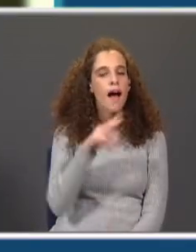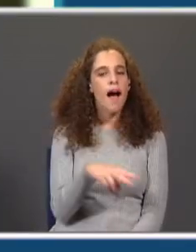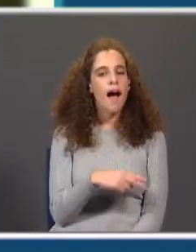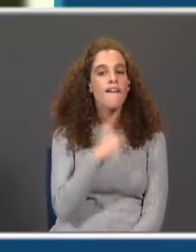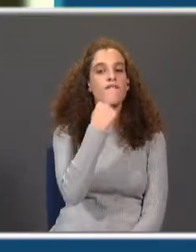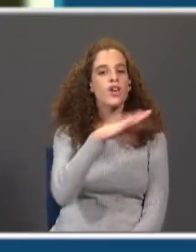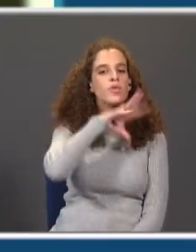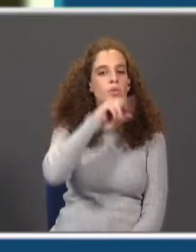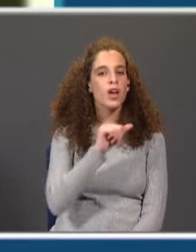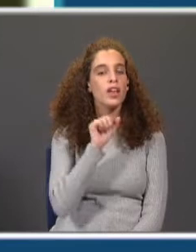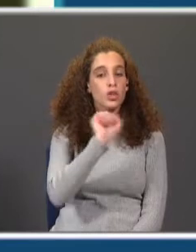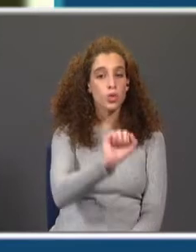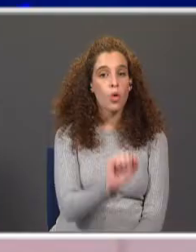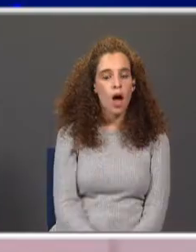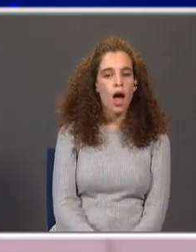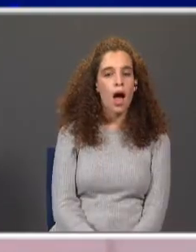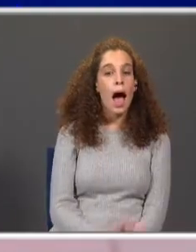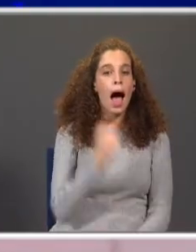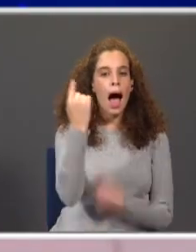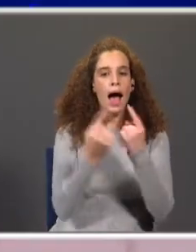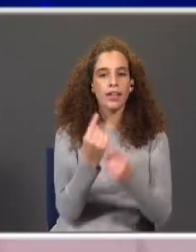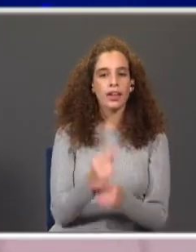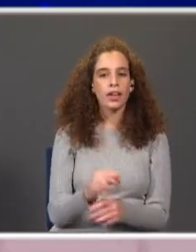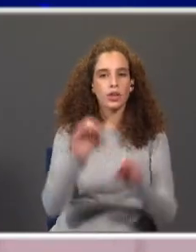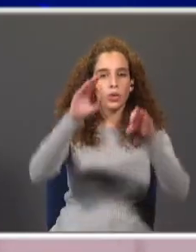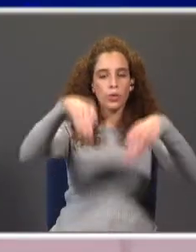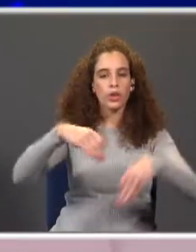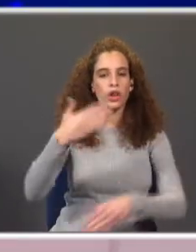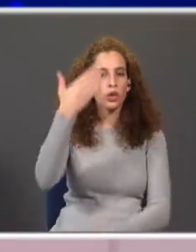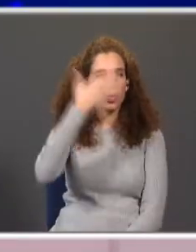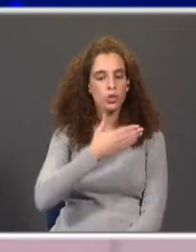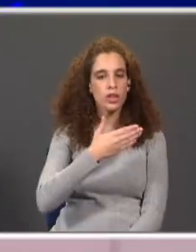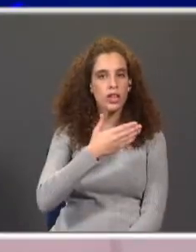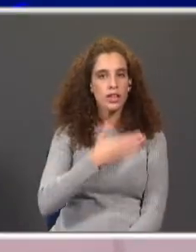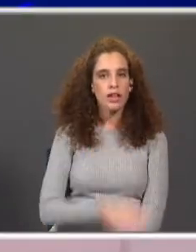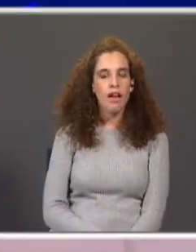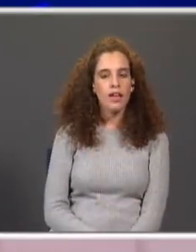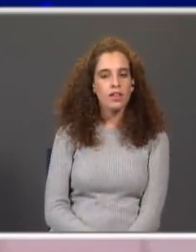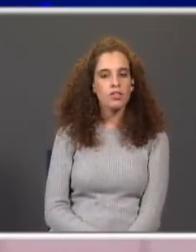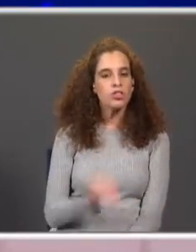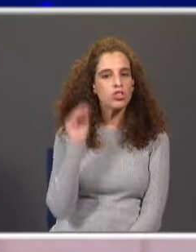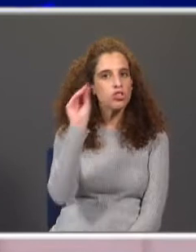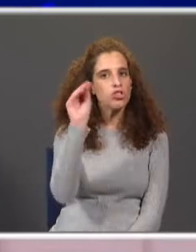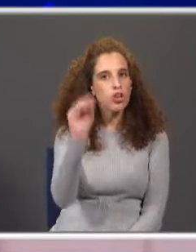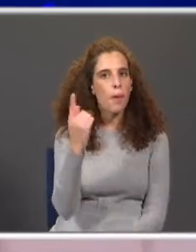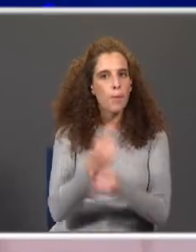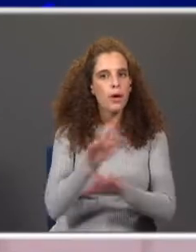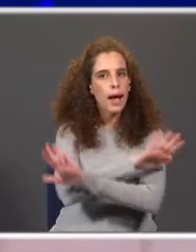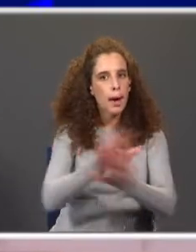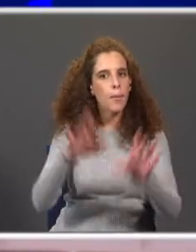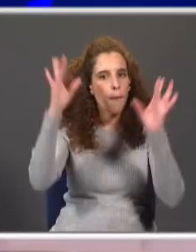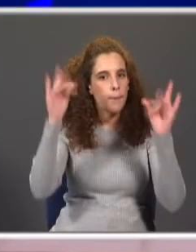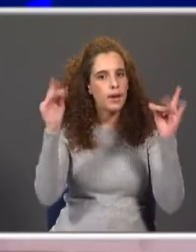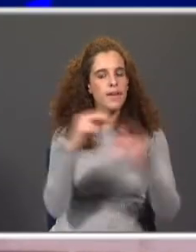pai, alguém que ao fim do dia chama por ti para tu ires para casa, porque já chega de brincadeira. E é uma